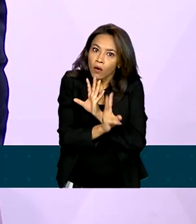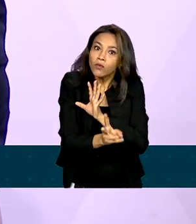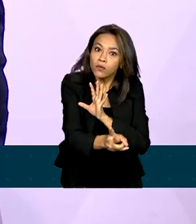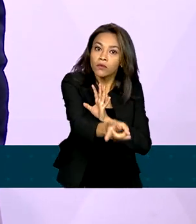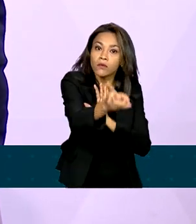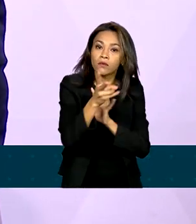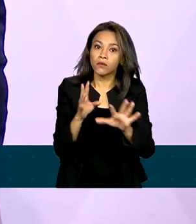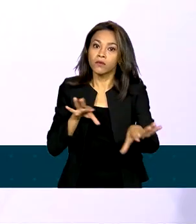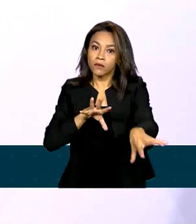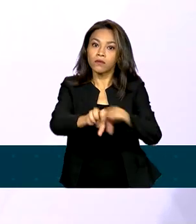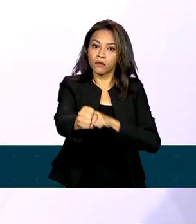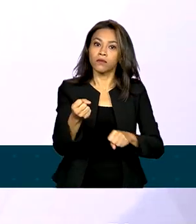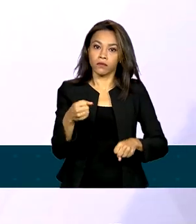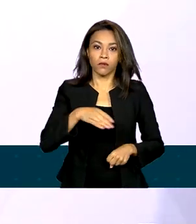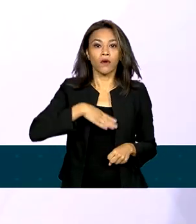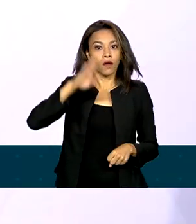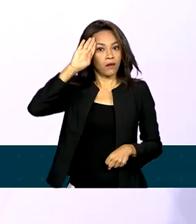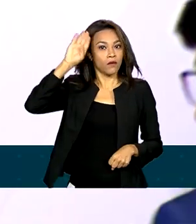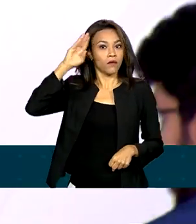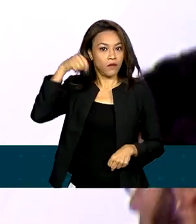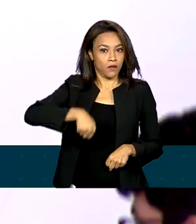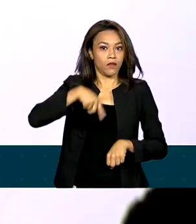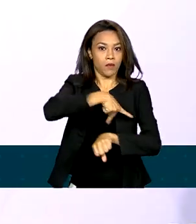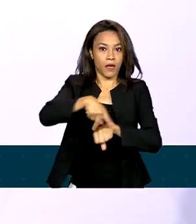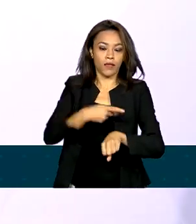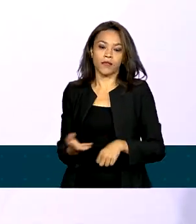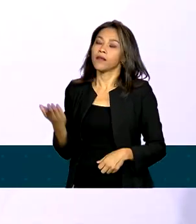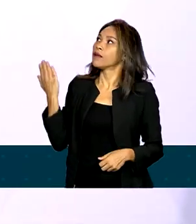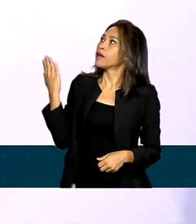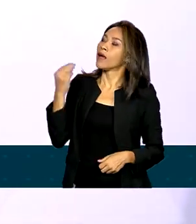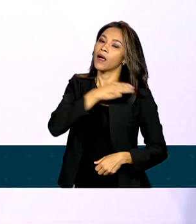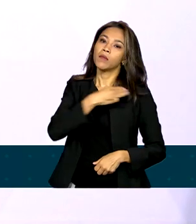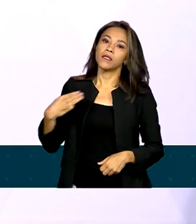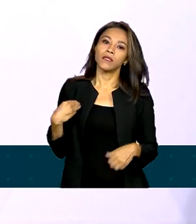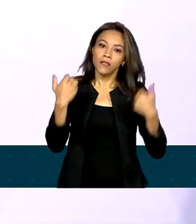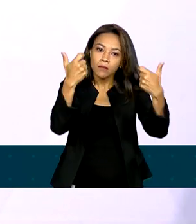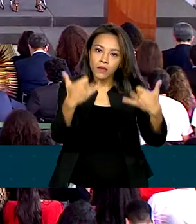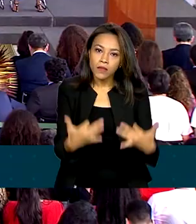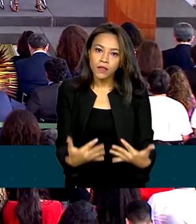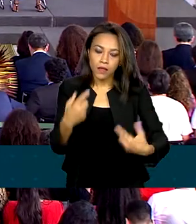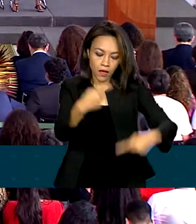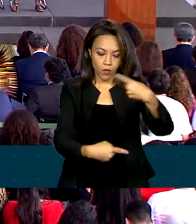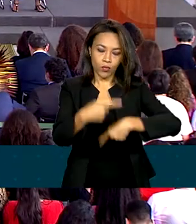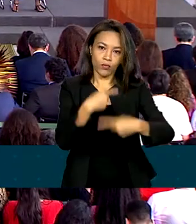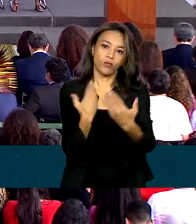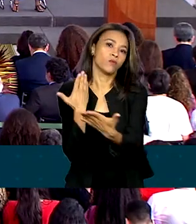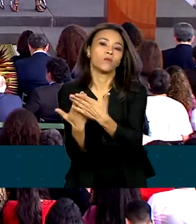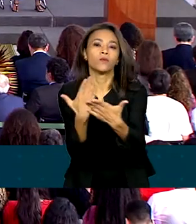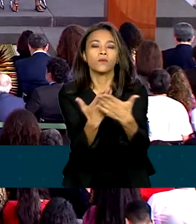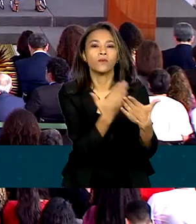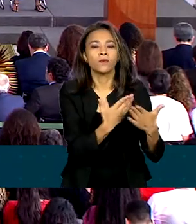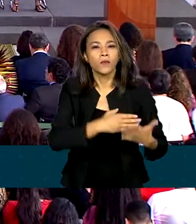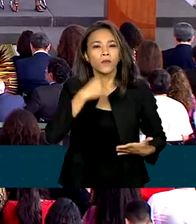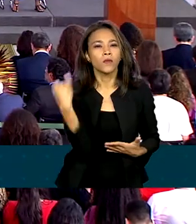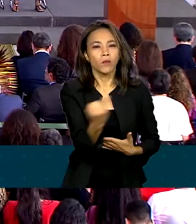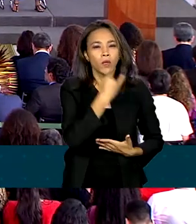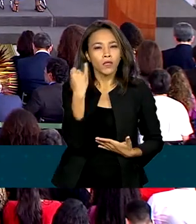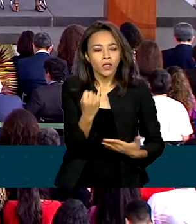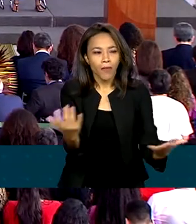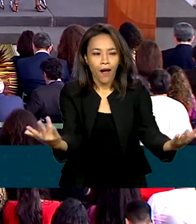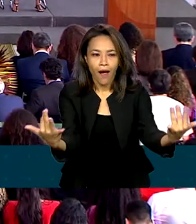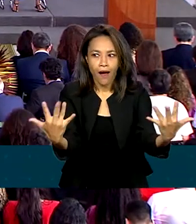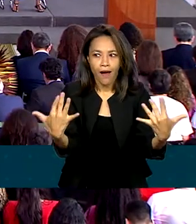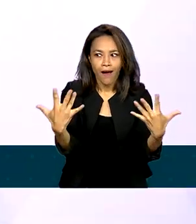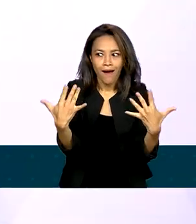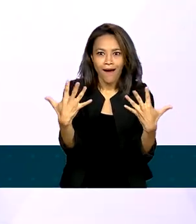universidade nesse país. A ministra Luciana Santos disse que a política de bolsas de estudo é importante para atrair pesquisadores